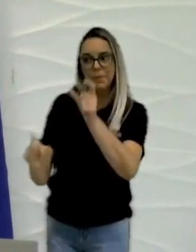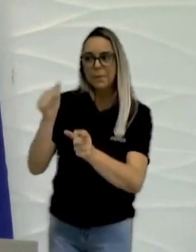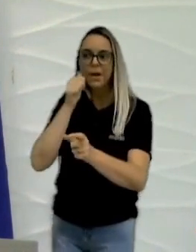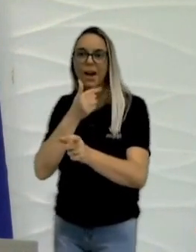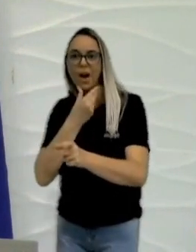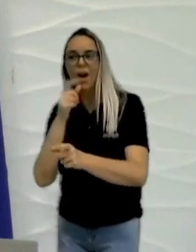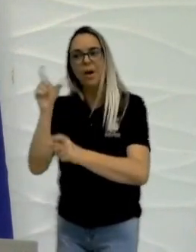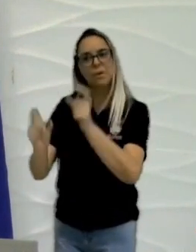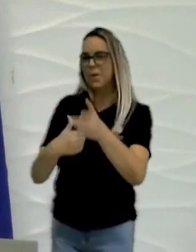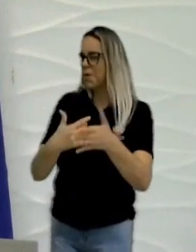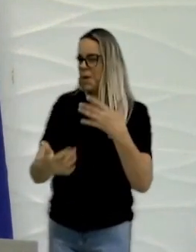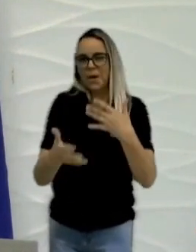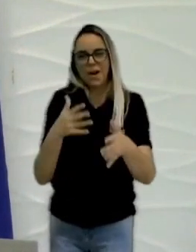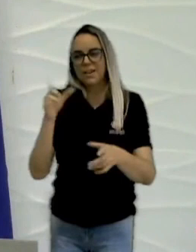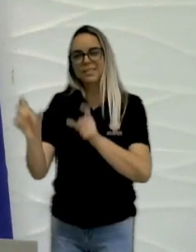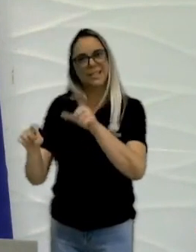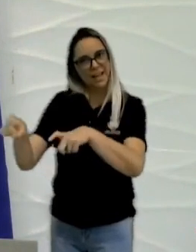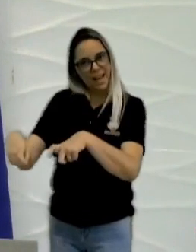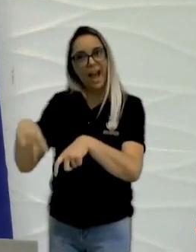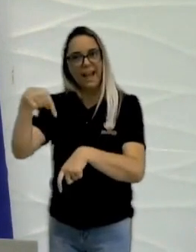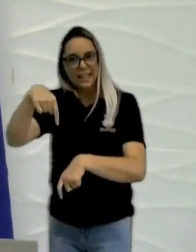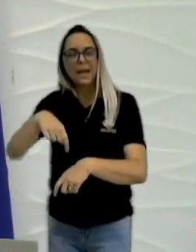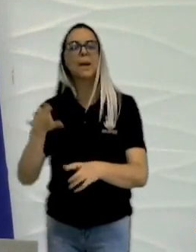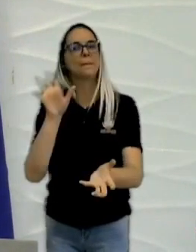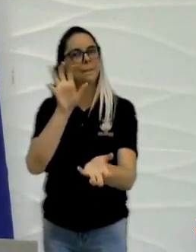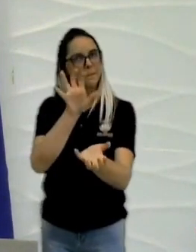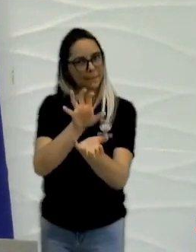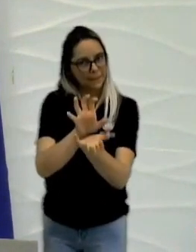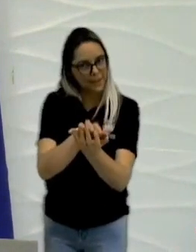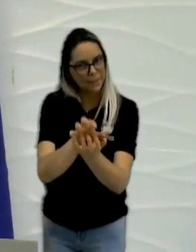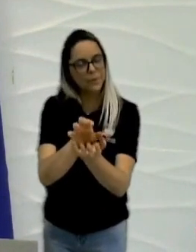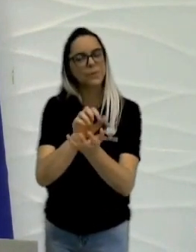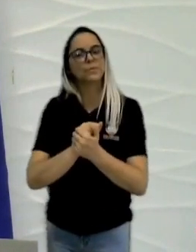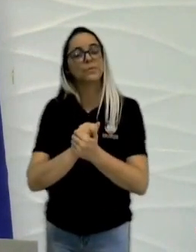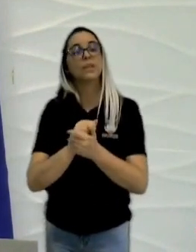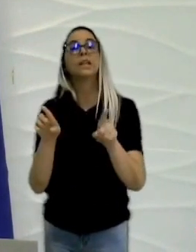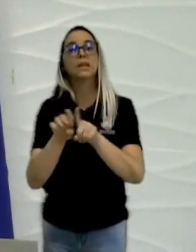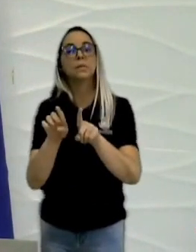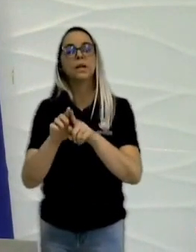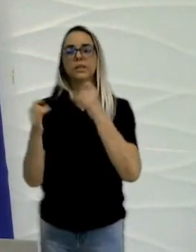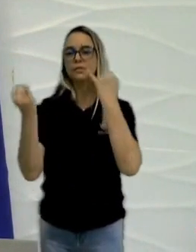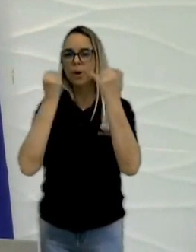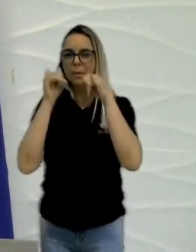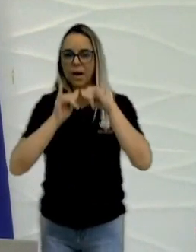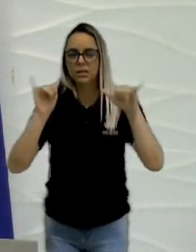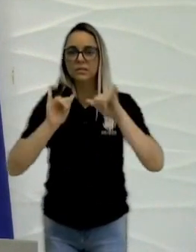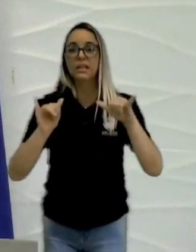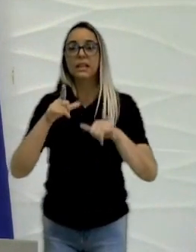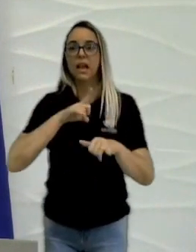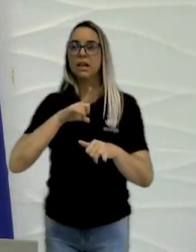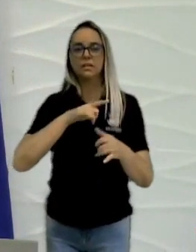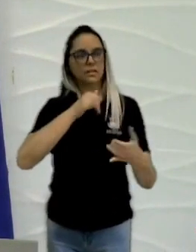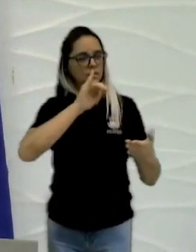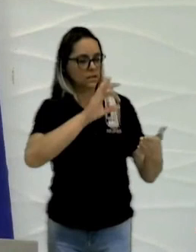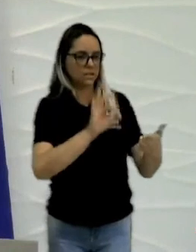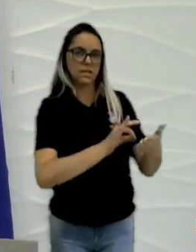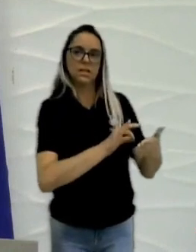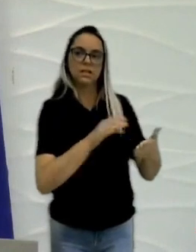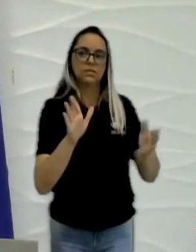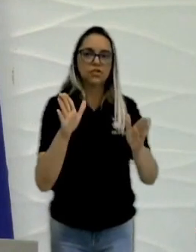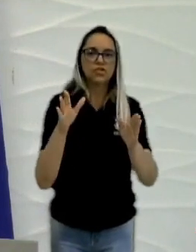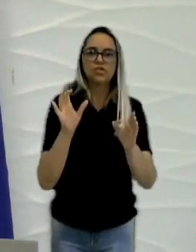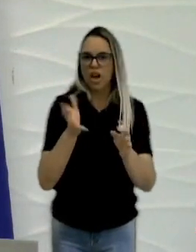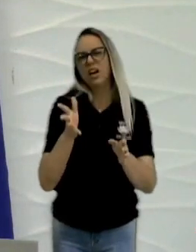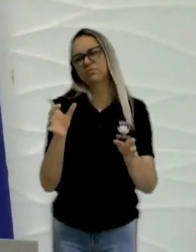Pernambuco. Quero também, né, avisar o nosso povo que as inscrições de garantia safra encerraram dia